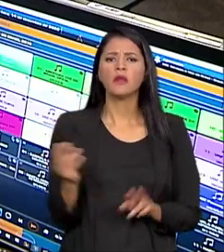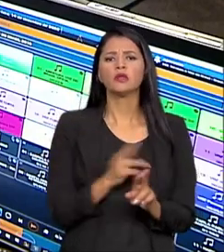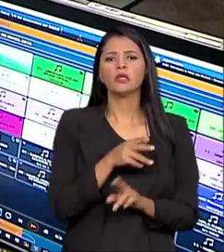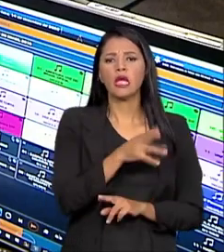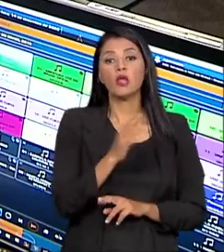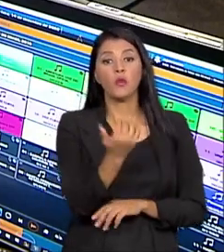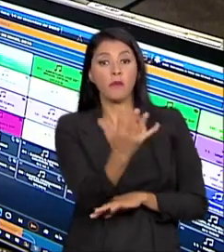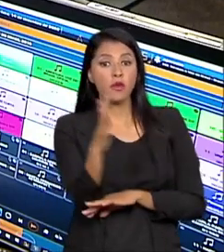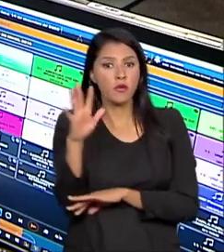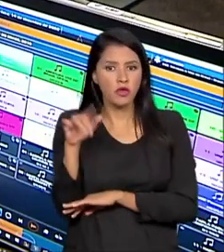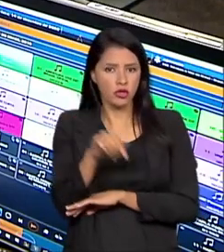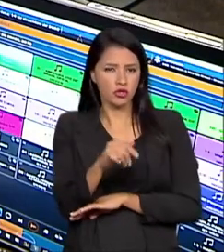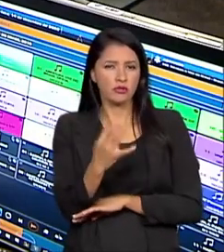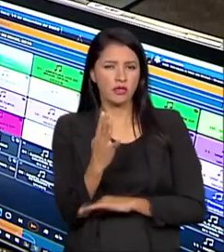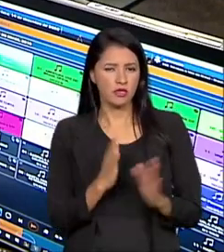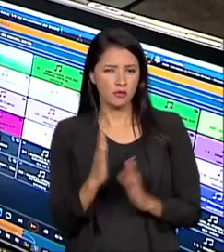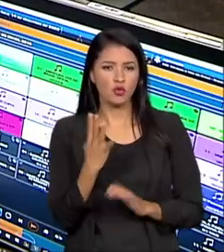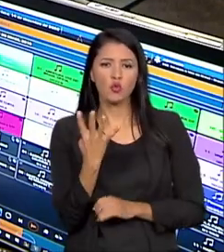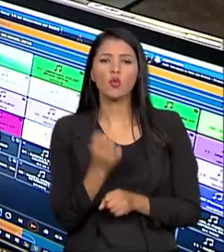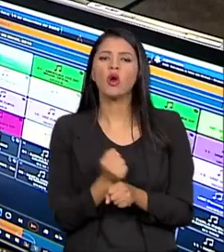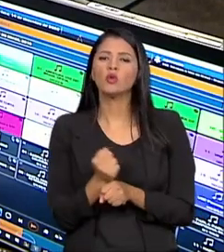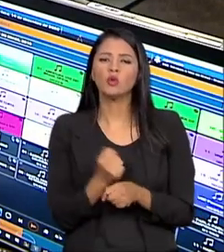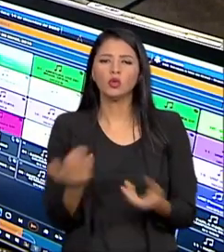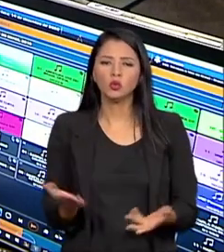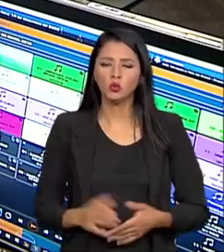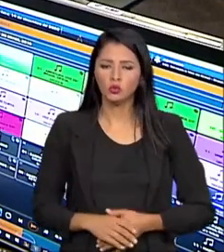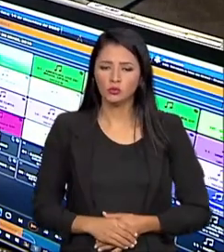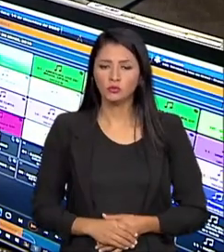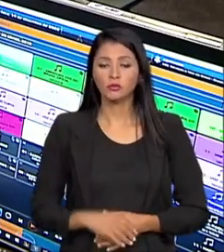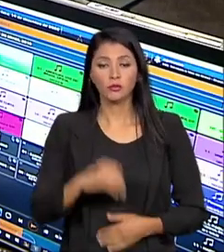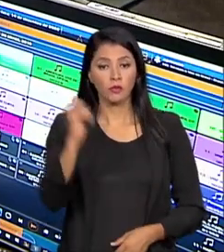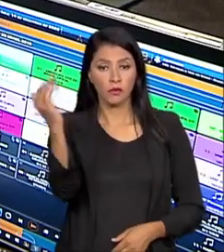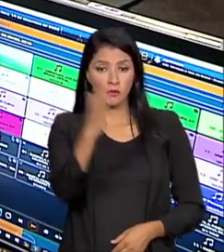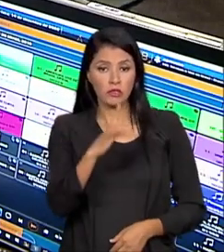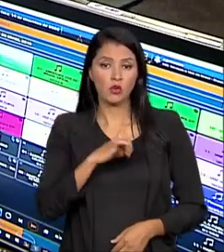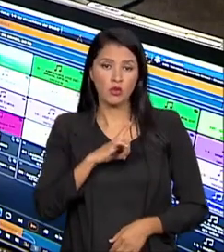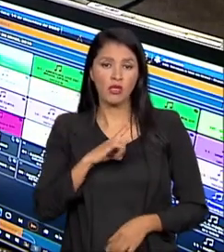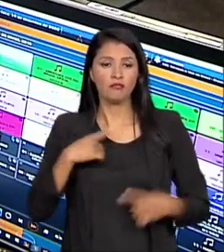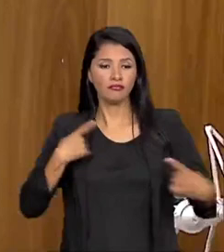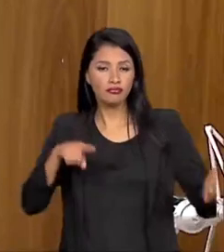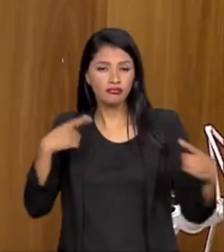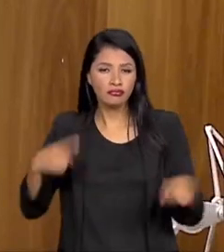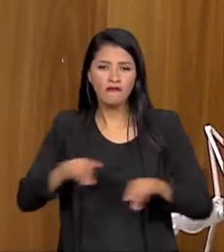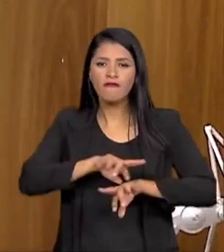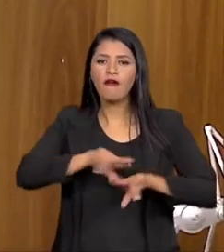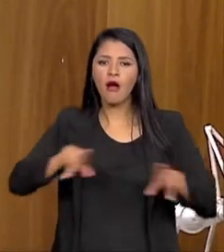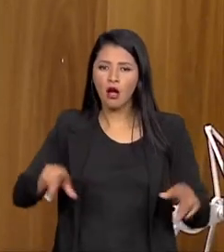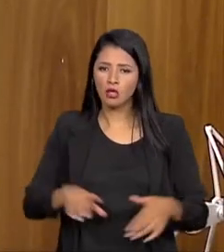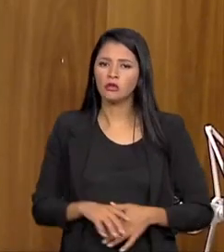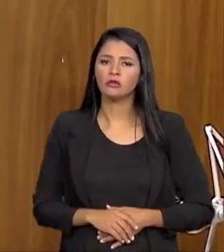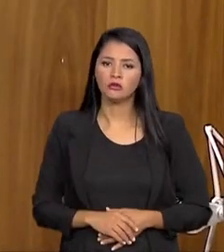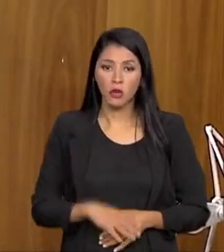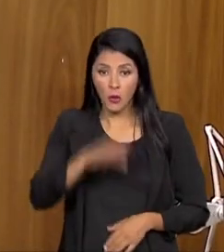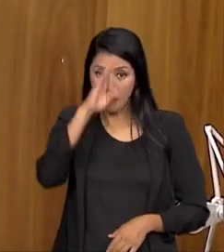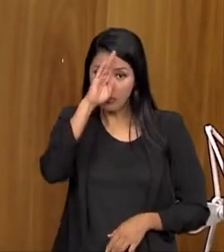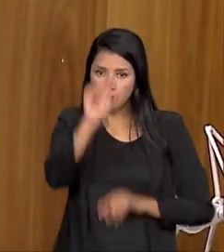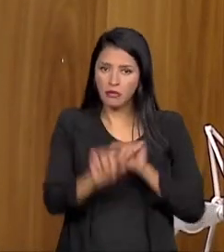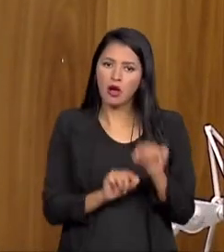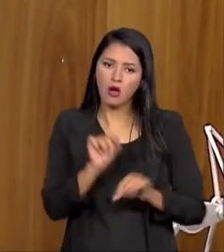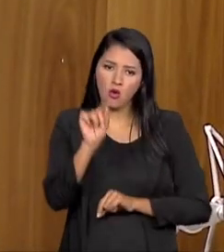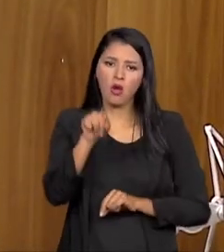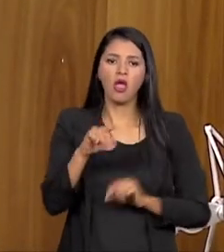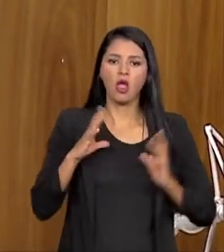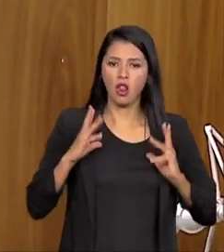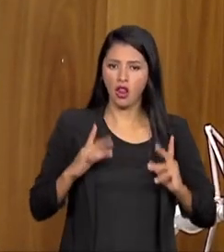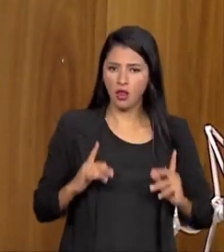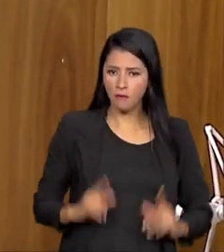no Brasil nos últimos quatro anos o Brasil tem diversos desafios ambientais o principal deles é